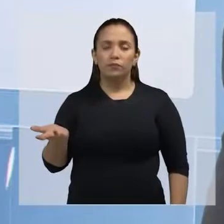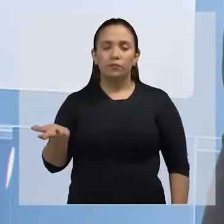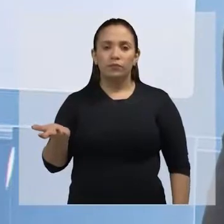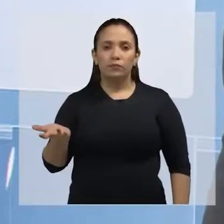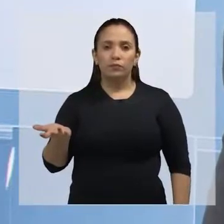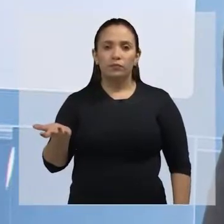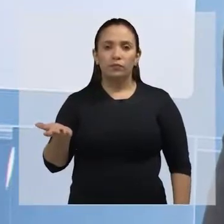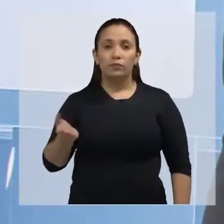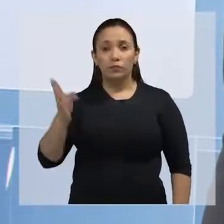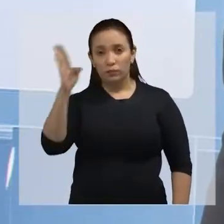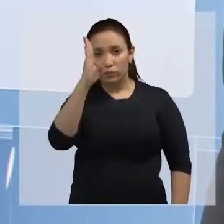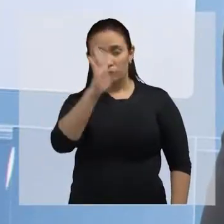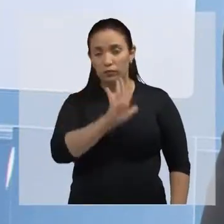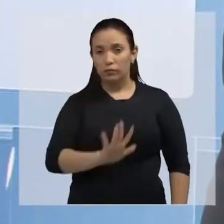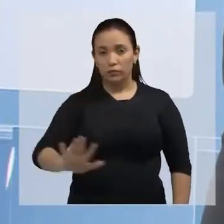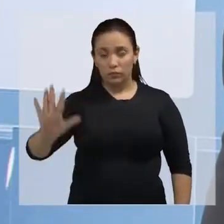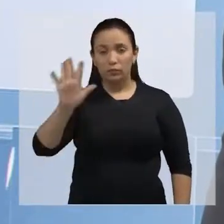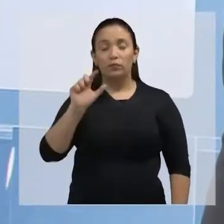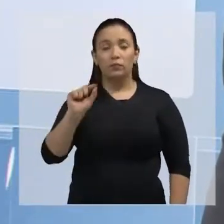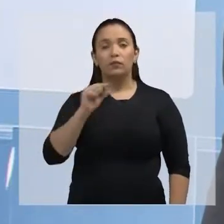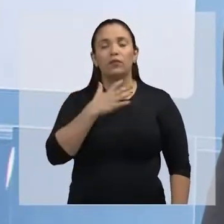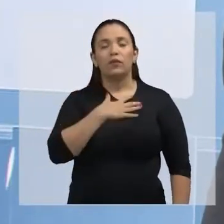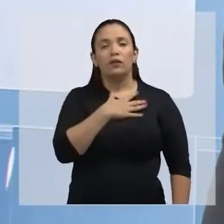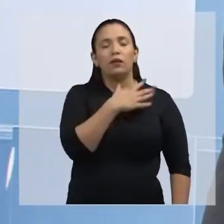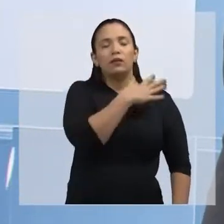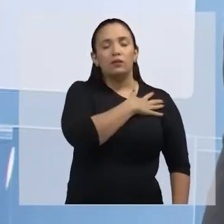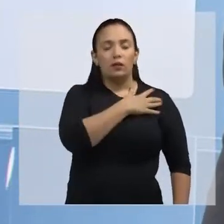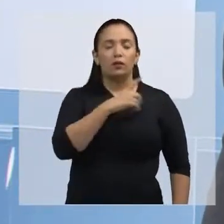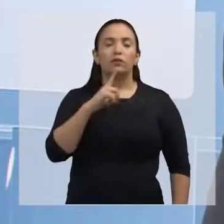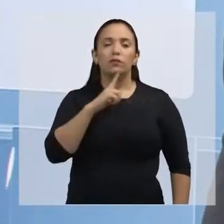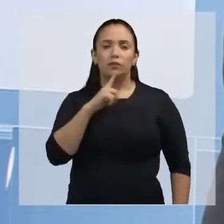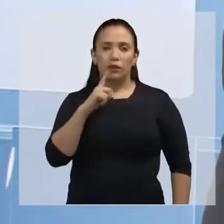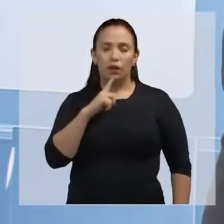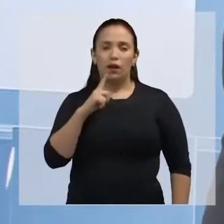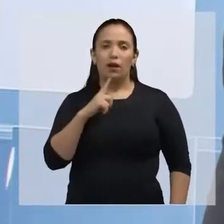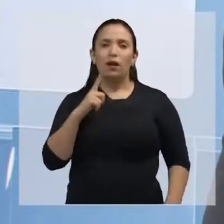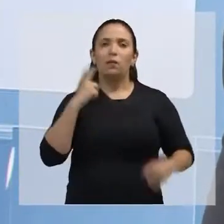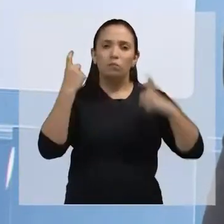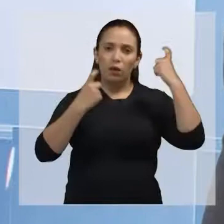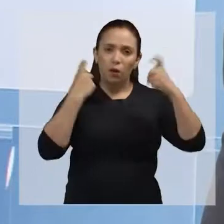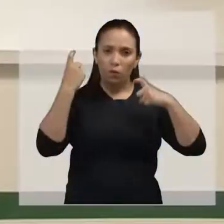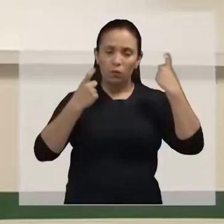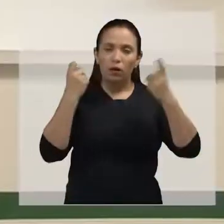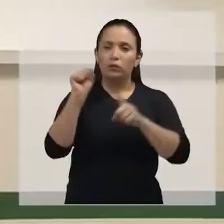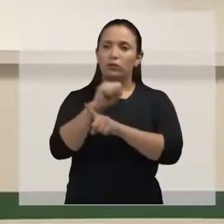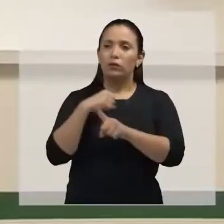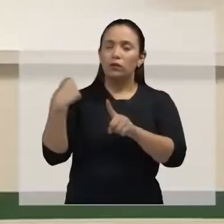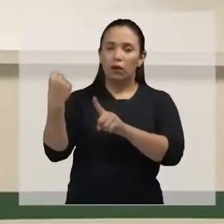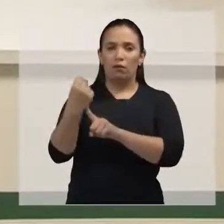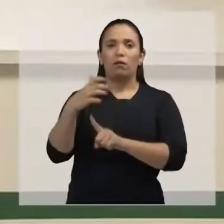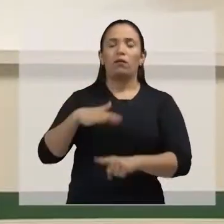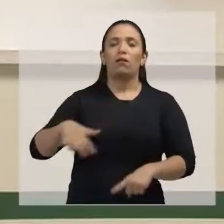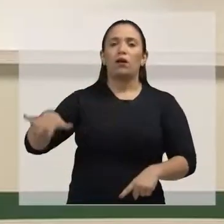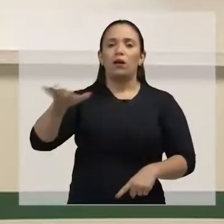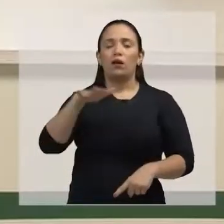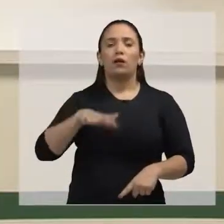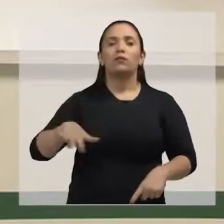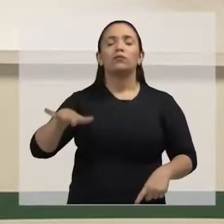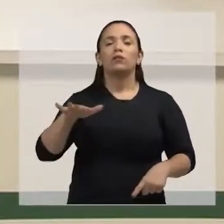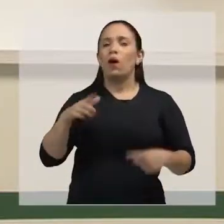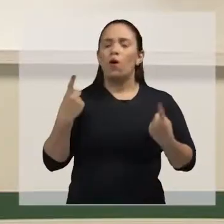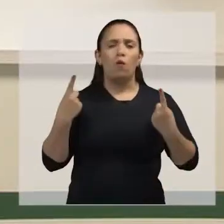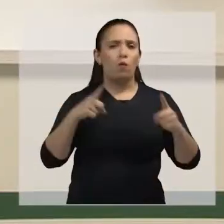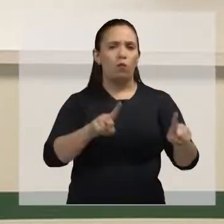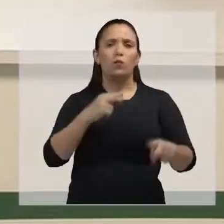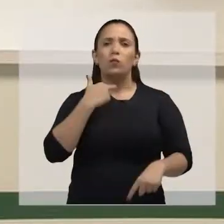Asseguro que a nação, que o Exército Brasileiro julga compartilhar os anseios de todos os cidadãos, eu disse aqui, de bem, de repúdio